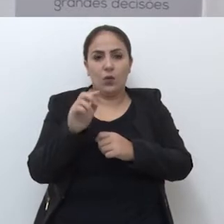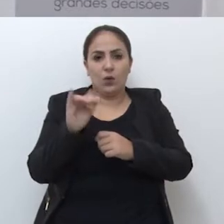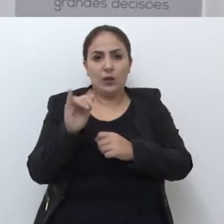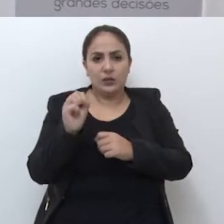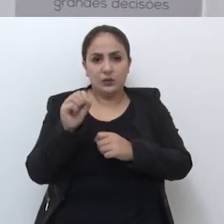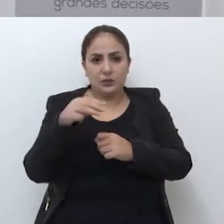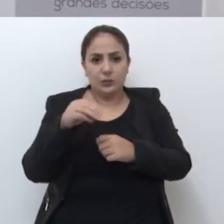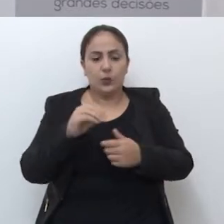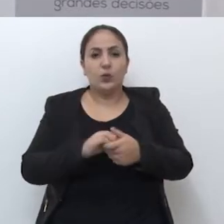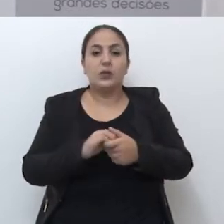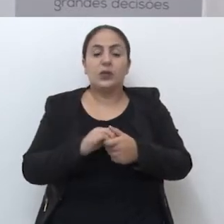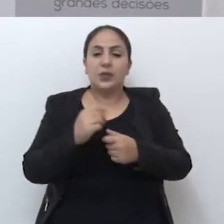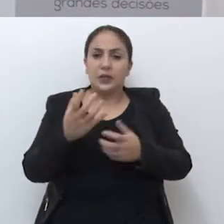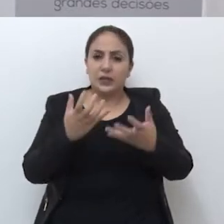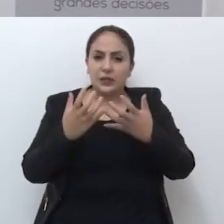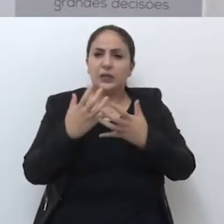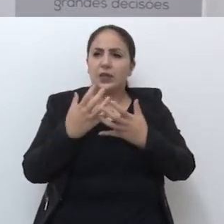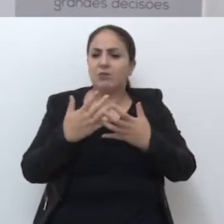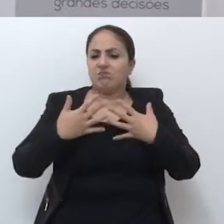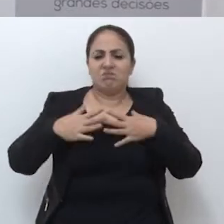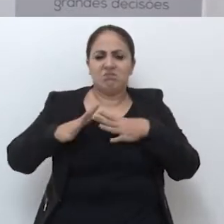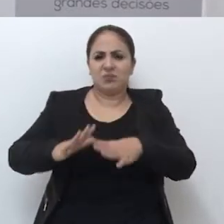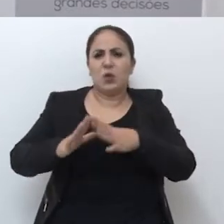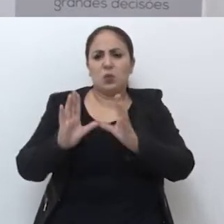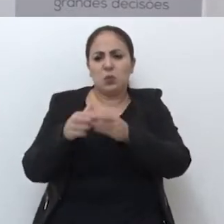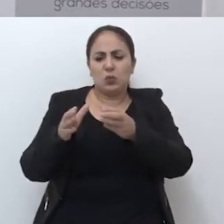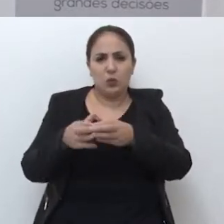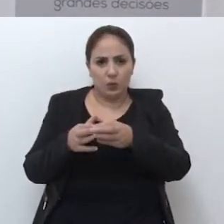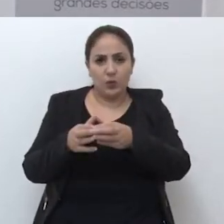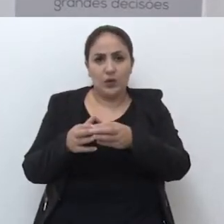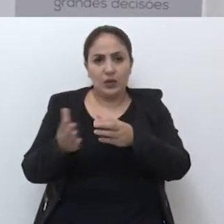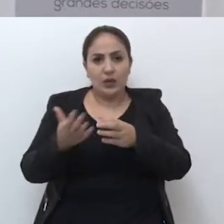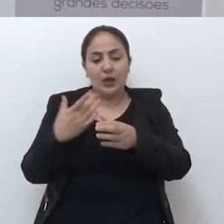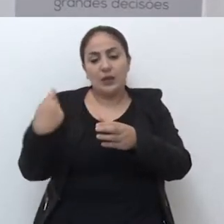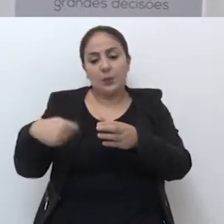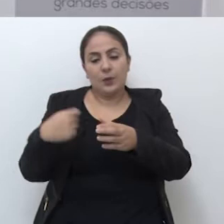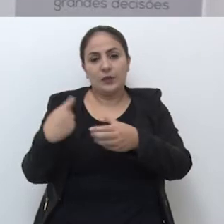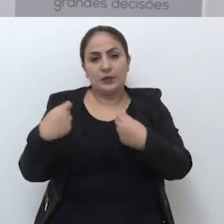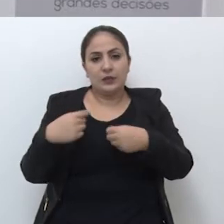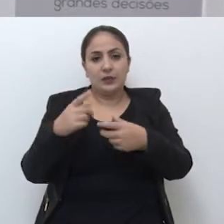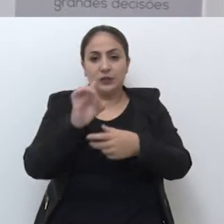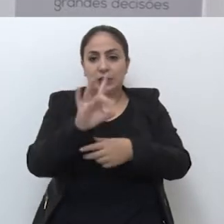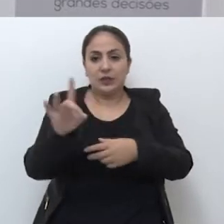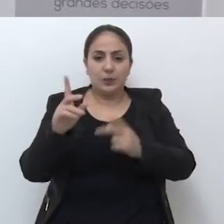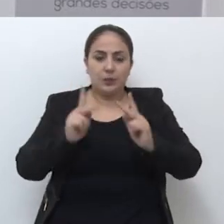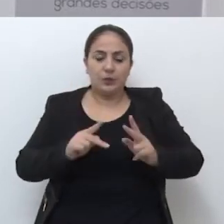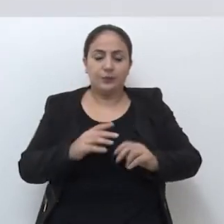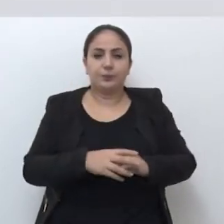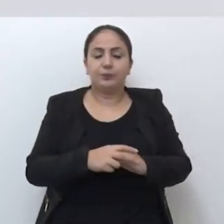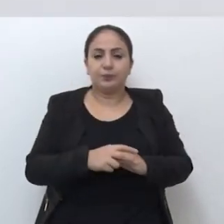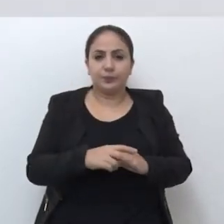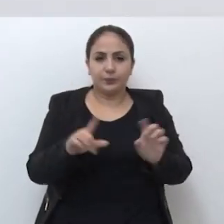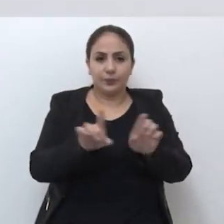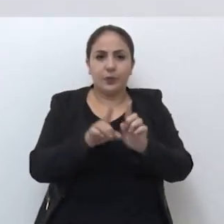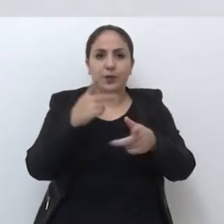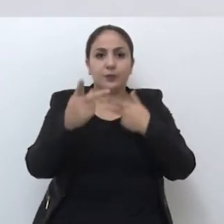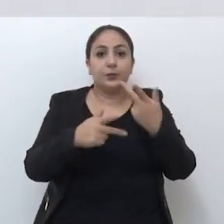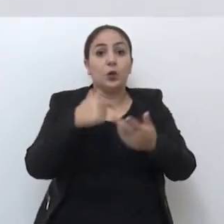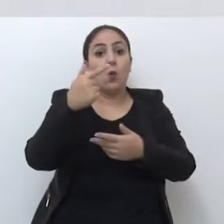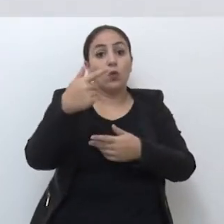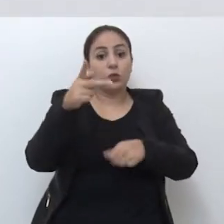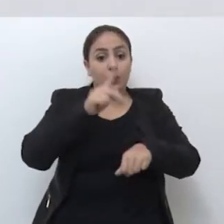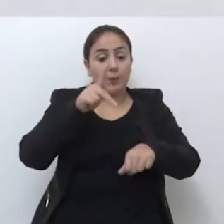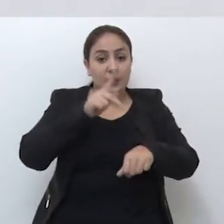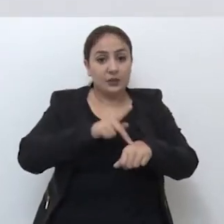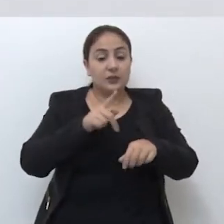é claro, sacrificar o coletivo, sacrificar o bem comum para satisfazer demandas e necessidades individuais das pessoas. Ele também